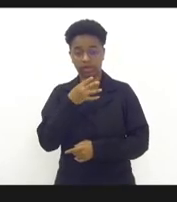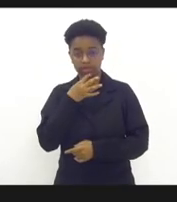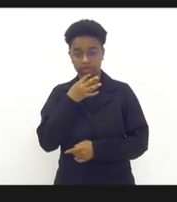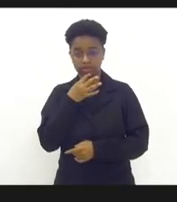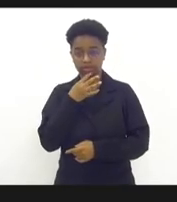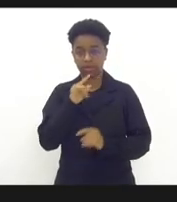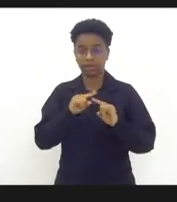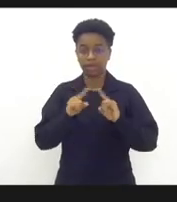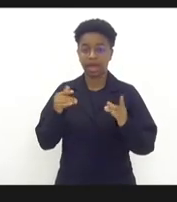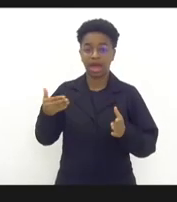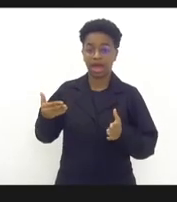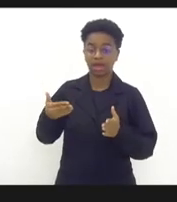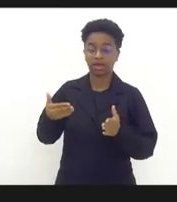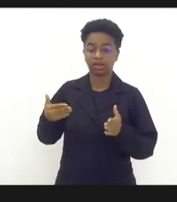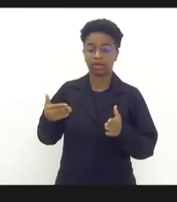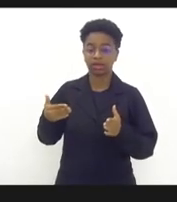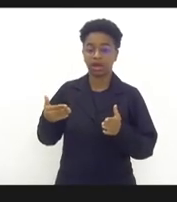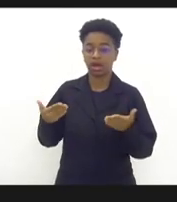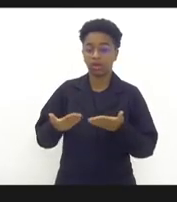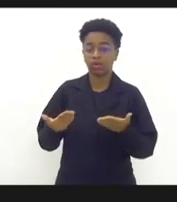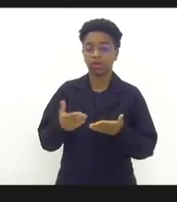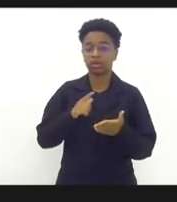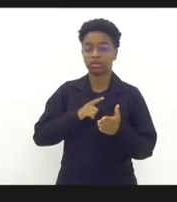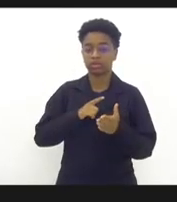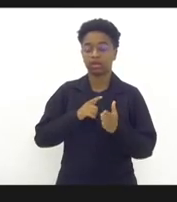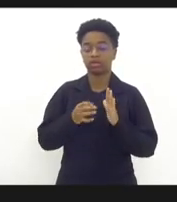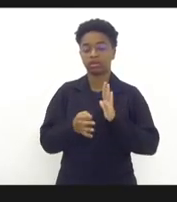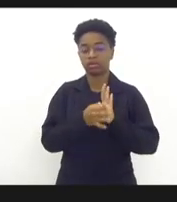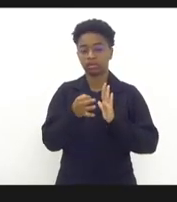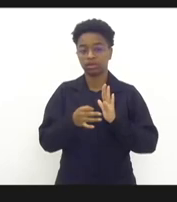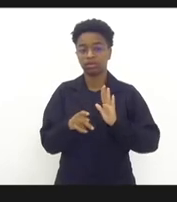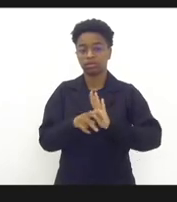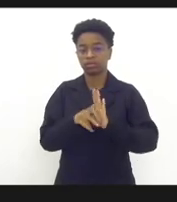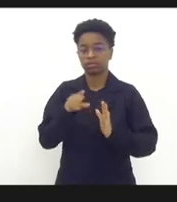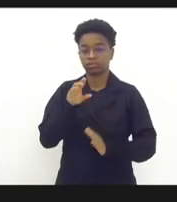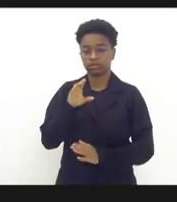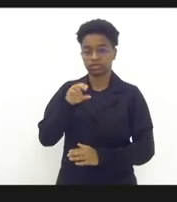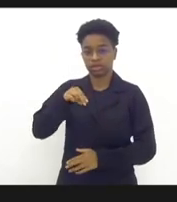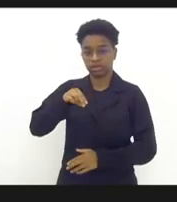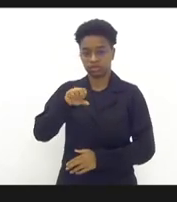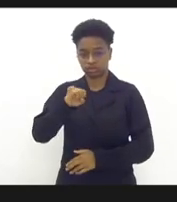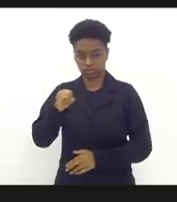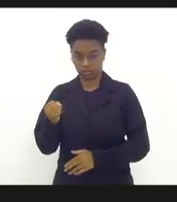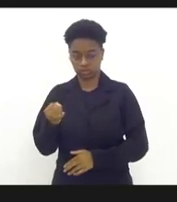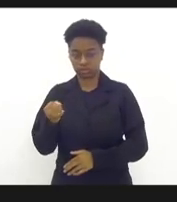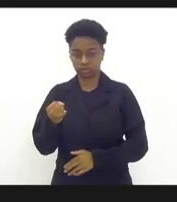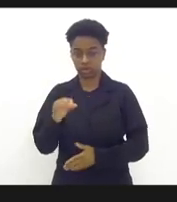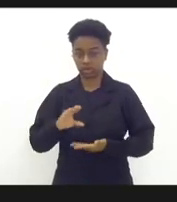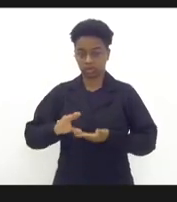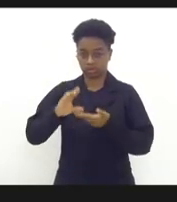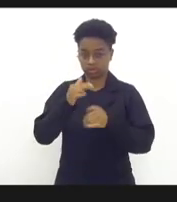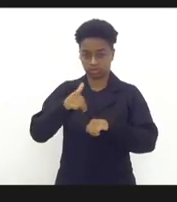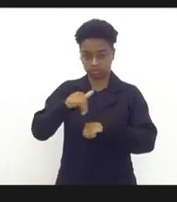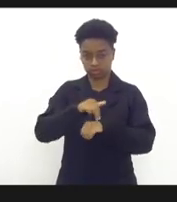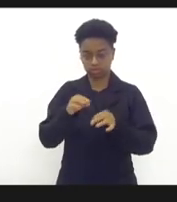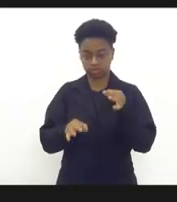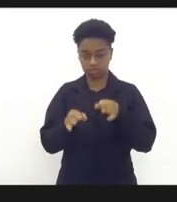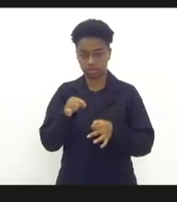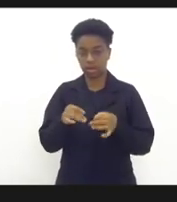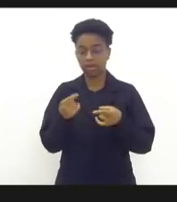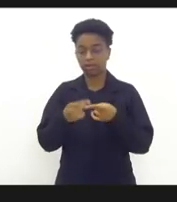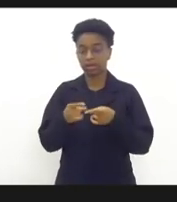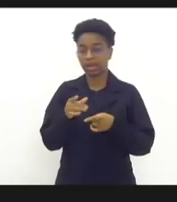até agora tem um parecer do CNJ, do Conselho Nacional de Justiça, em que eles não